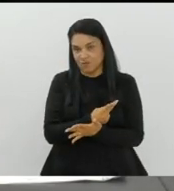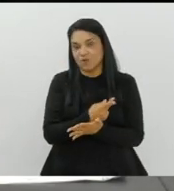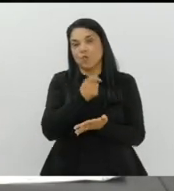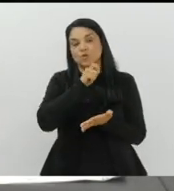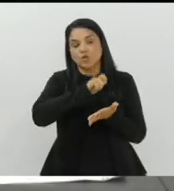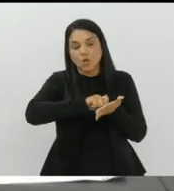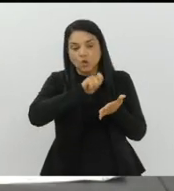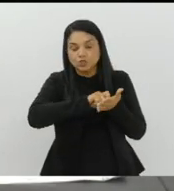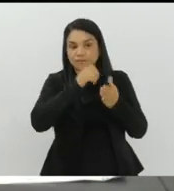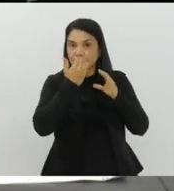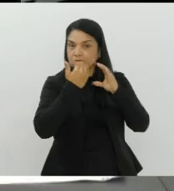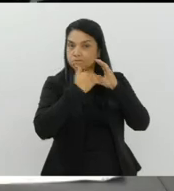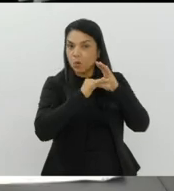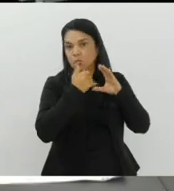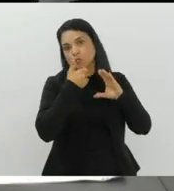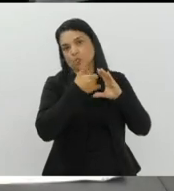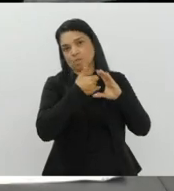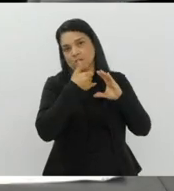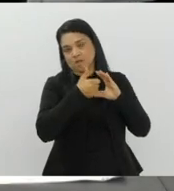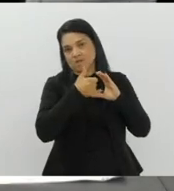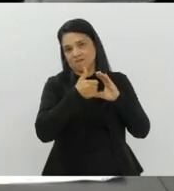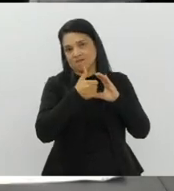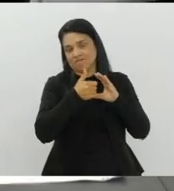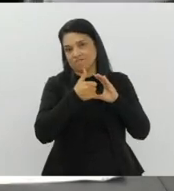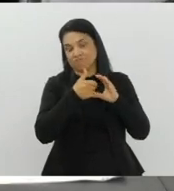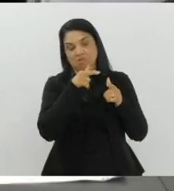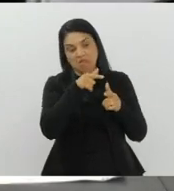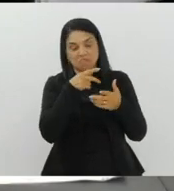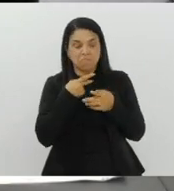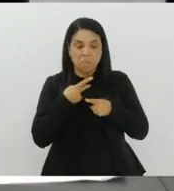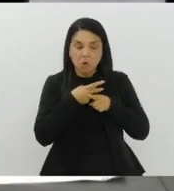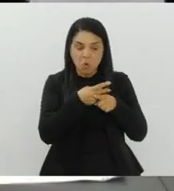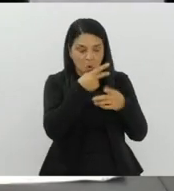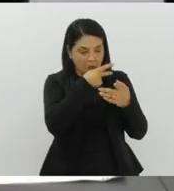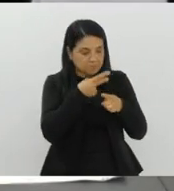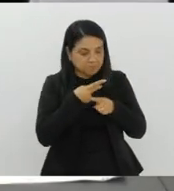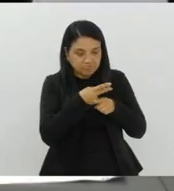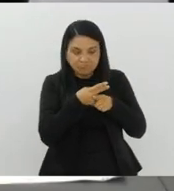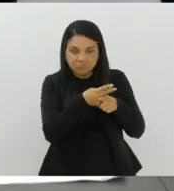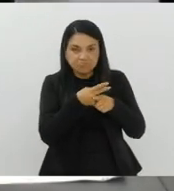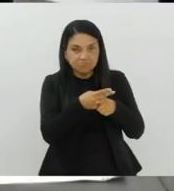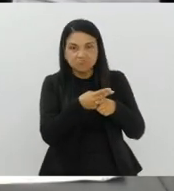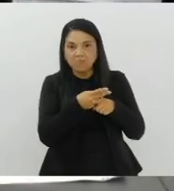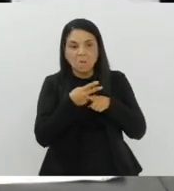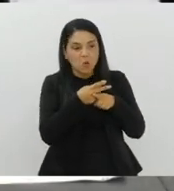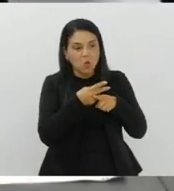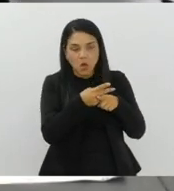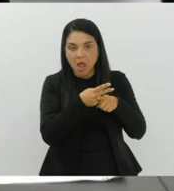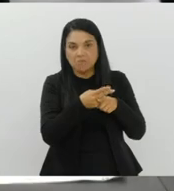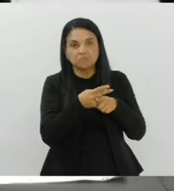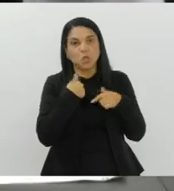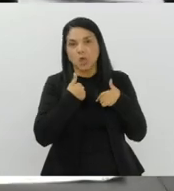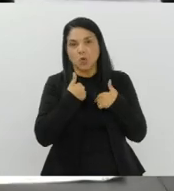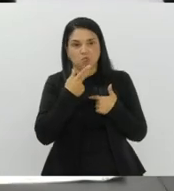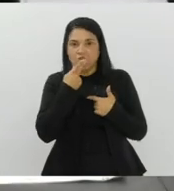ao deputado Júlio. Em nenhum momento, ele pode procurar à vontade, não achará, eu disse que não ia deliberar. Disse